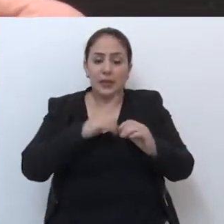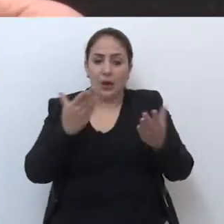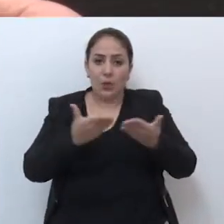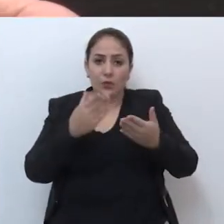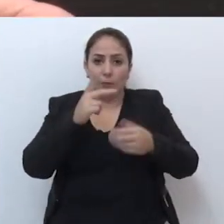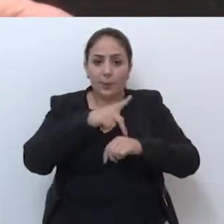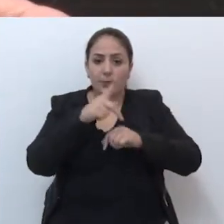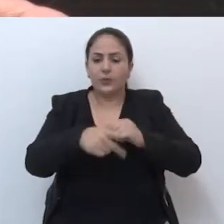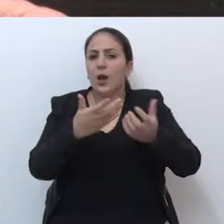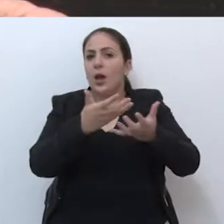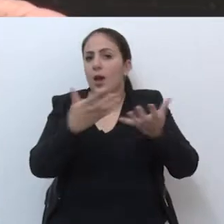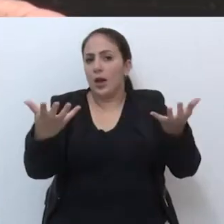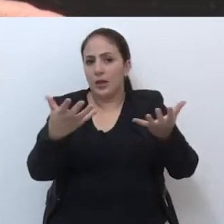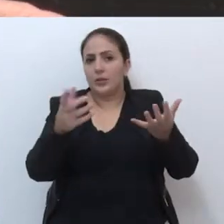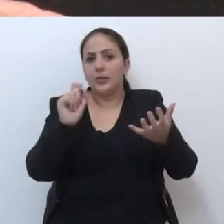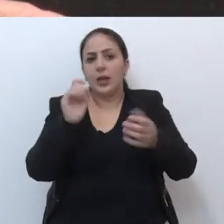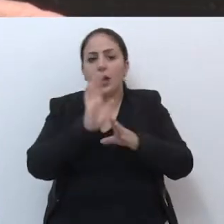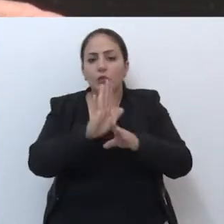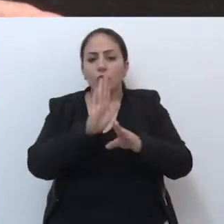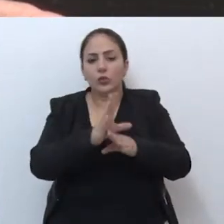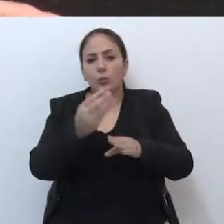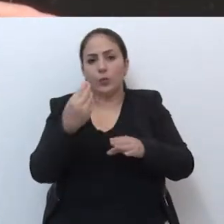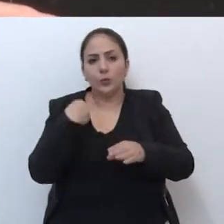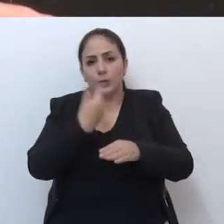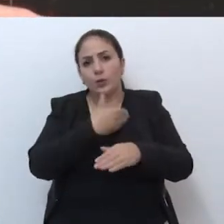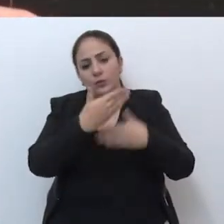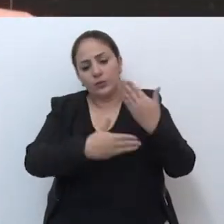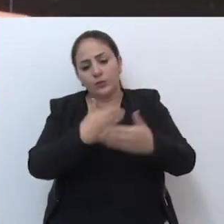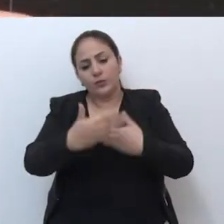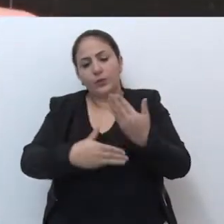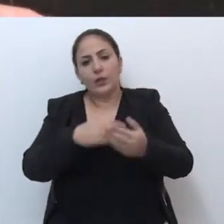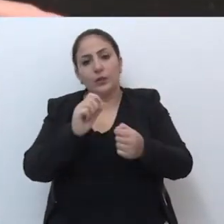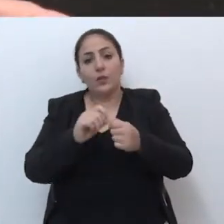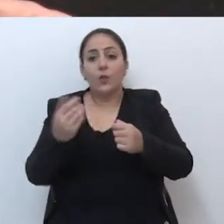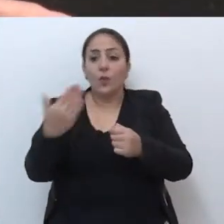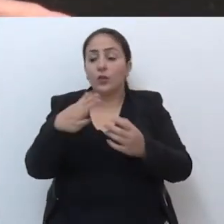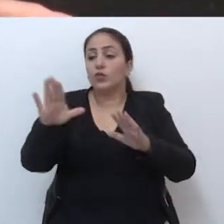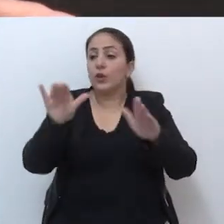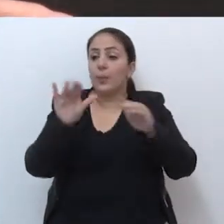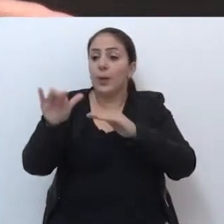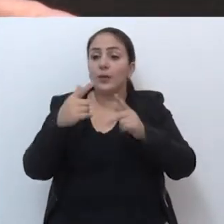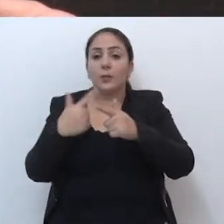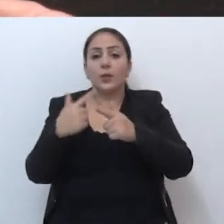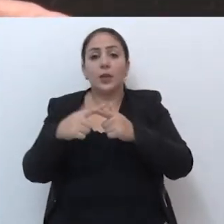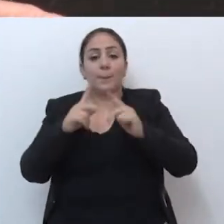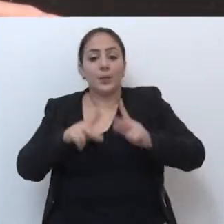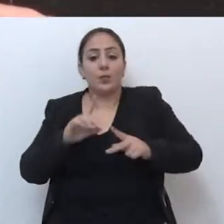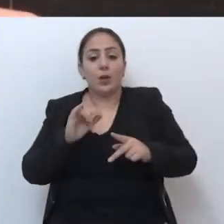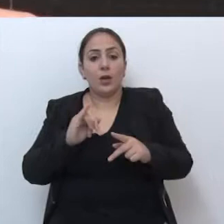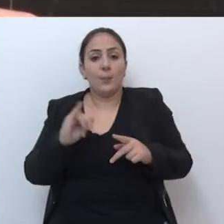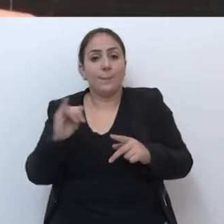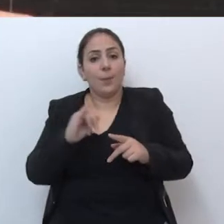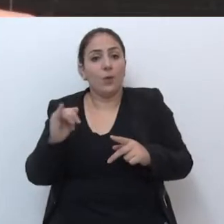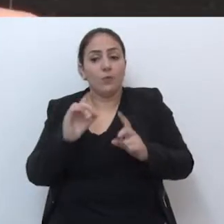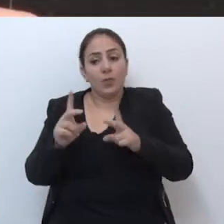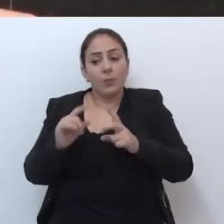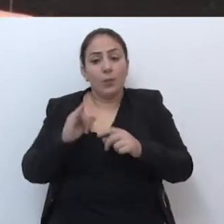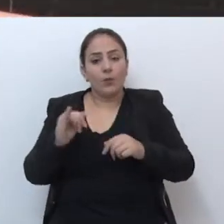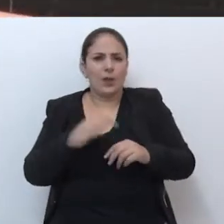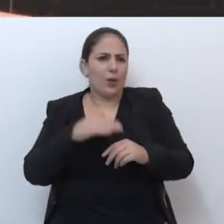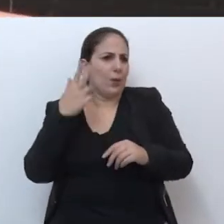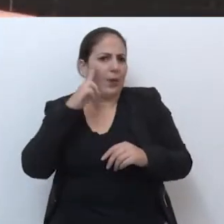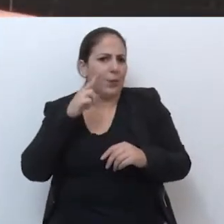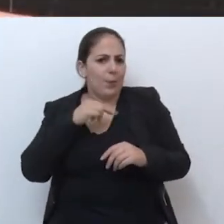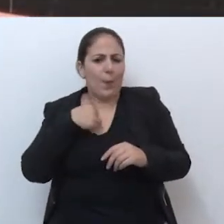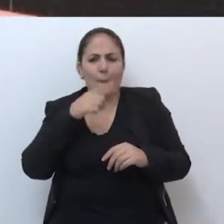hoje em Passo Fundo, que são grandiosas e que contribuem muito com o nosso desenvolvimento, foram atraídas por corretores. Eu lembro do meu pai ter